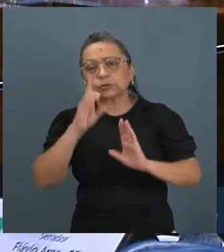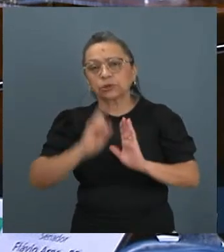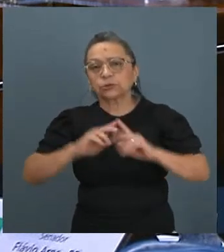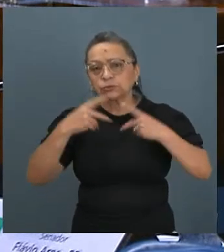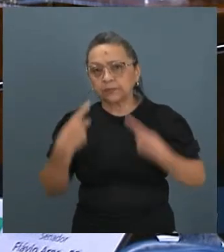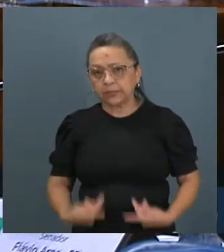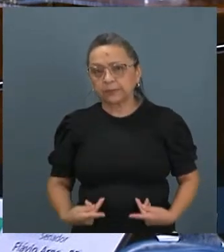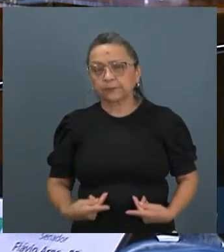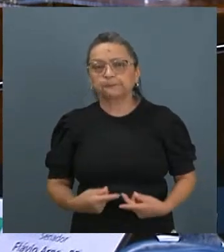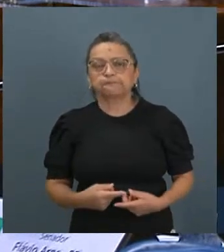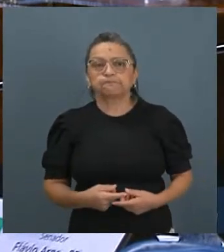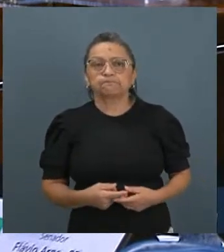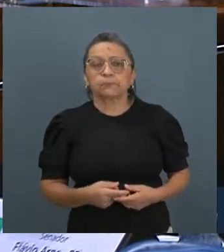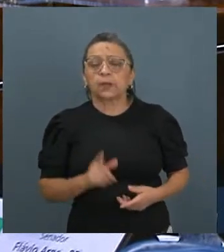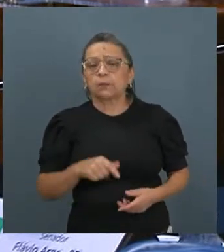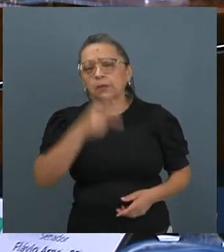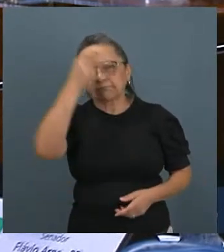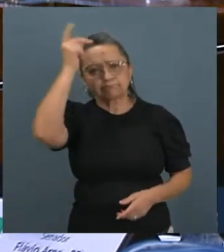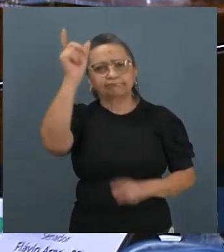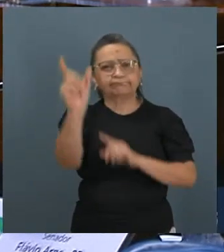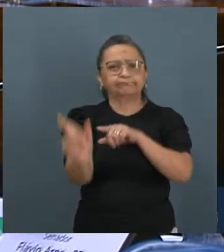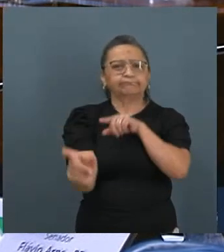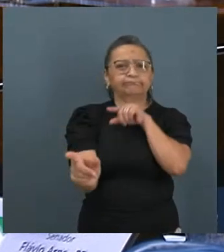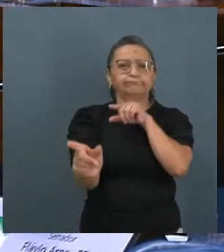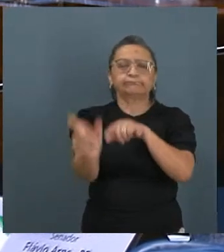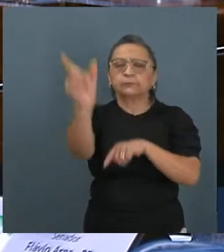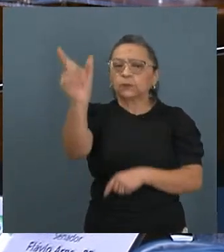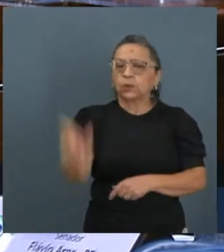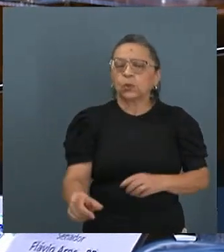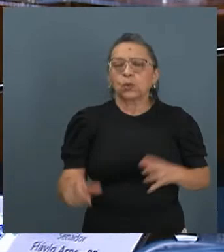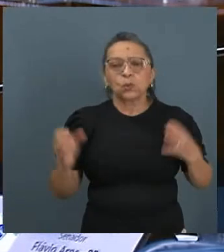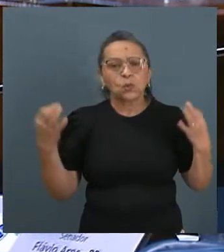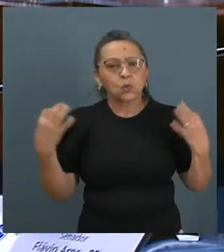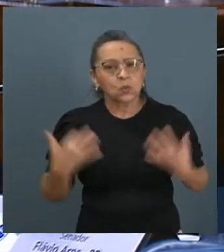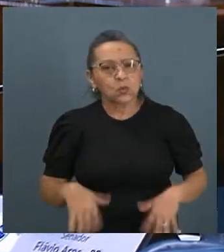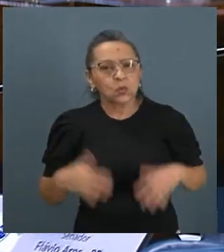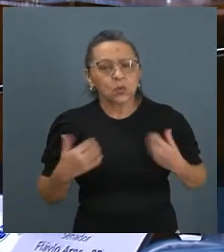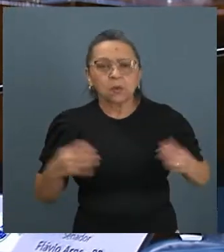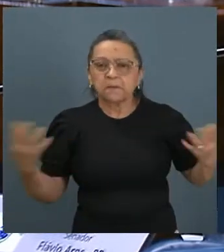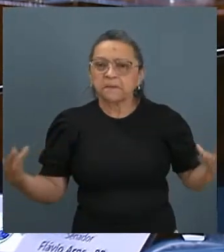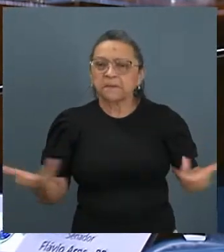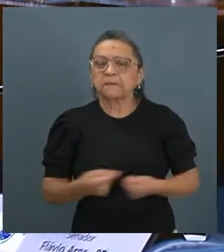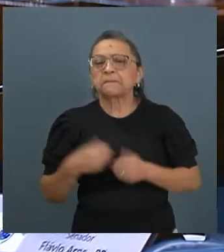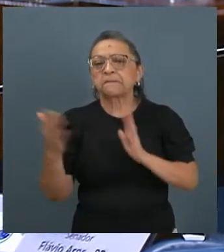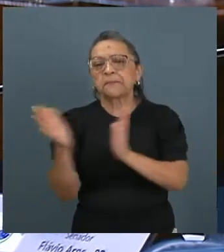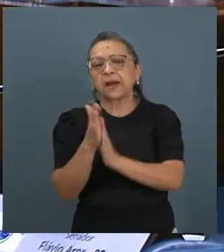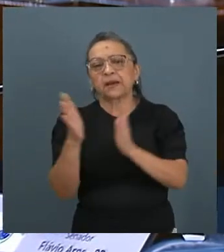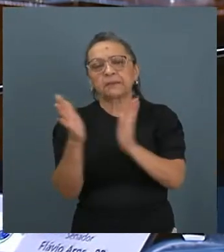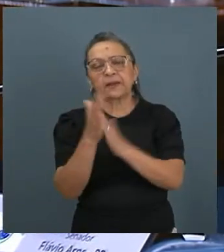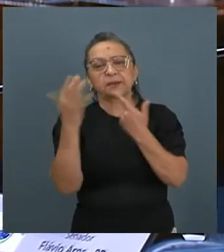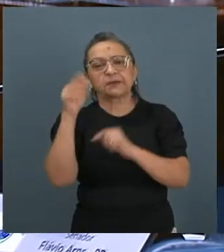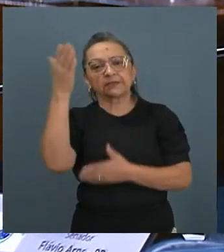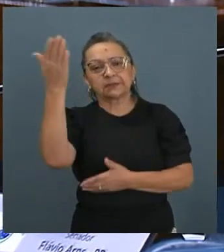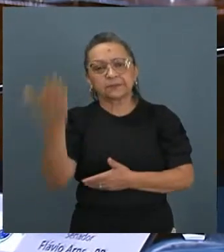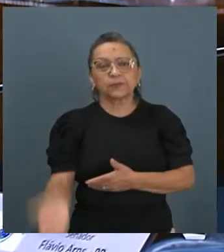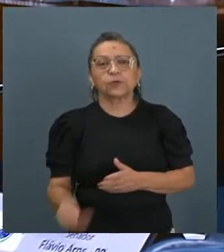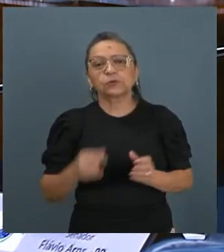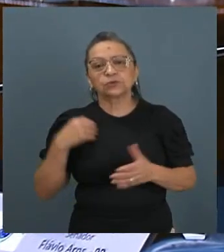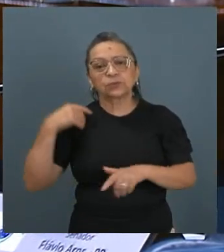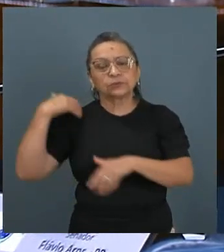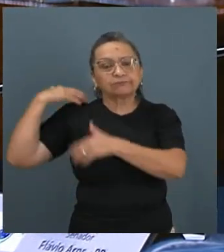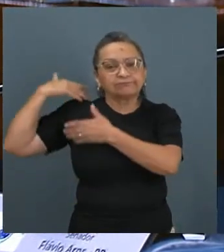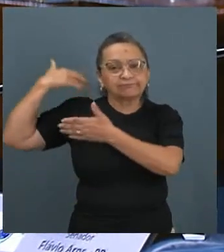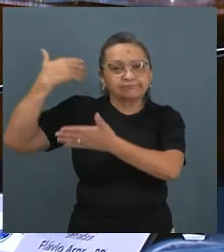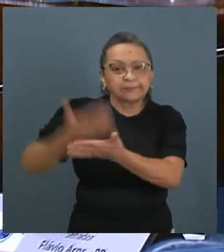Legislação Participativa, é uma pessoa assim extraordinária, eu diria. Parabéns a Vossa Excelência por toda a trajetória.